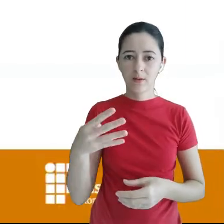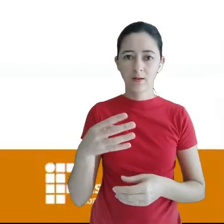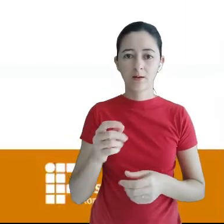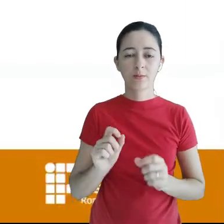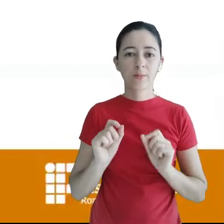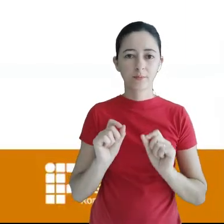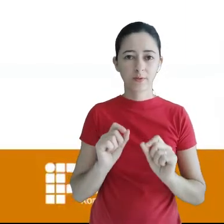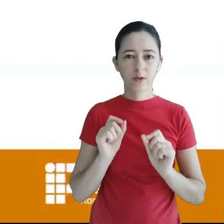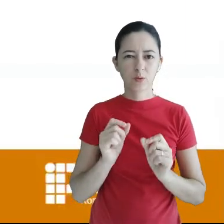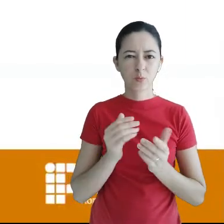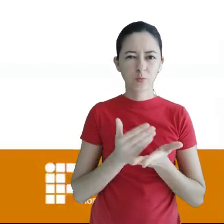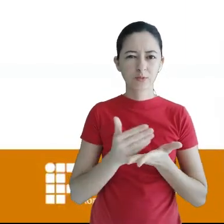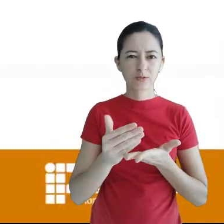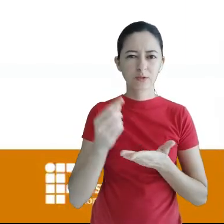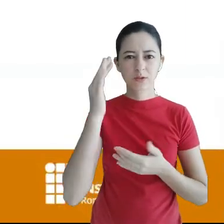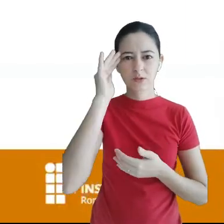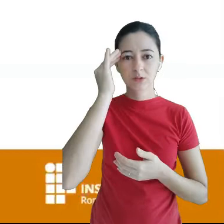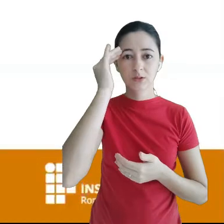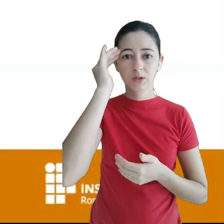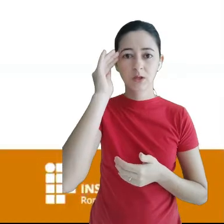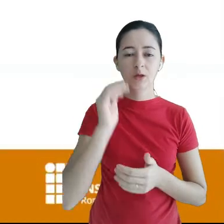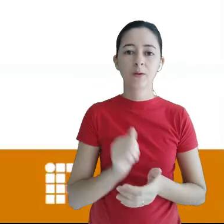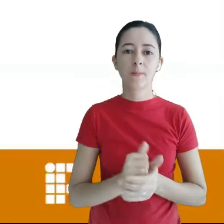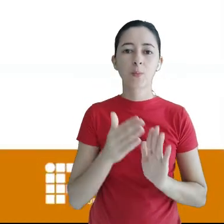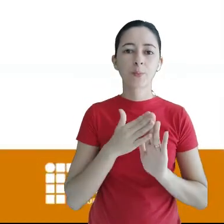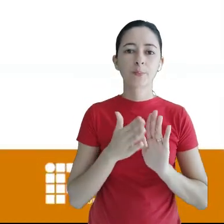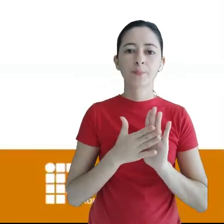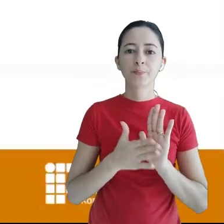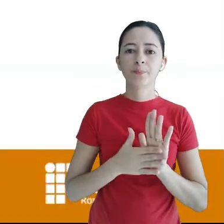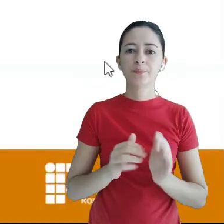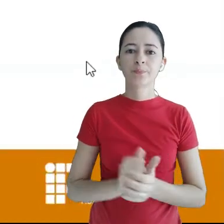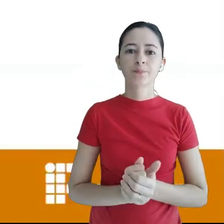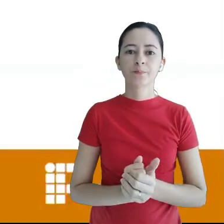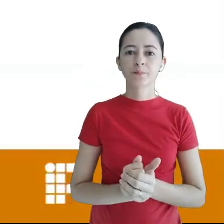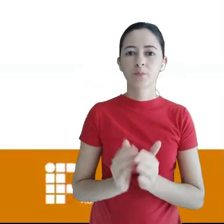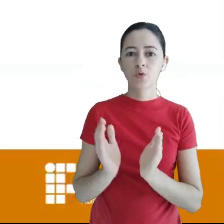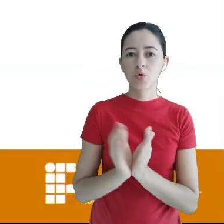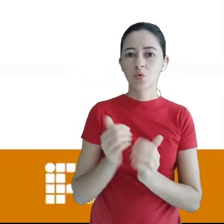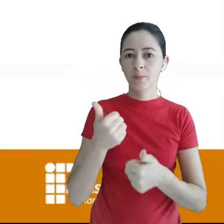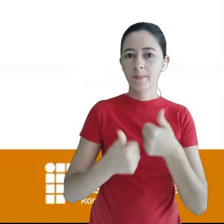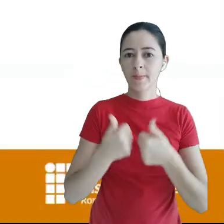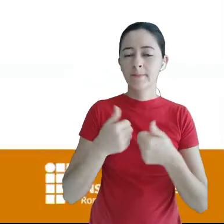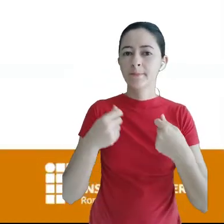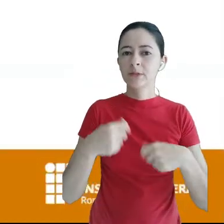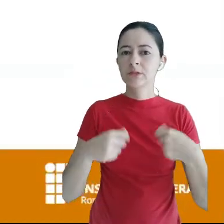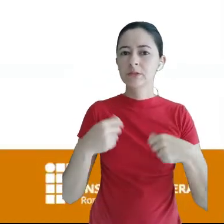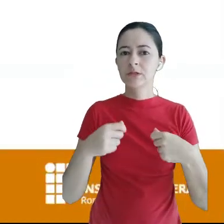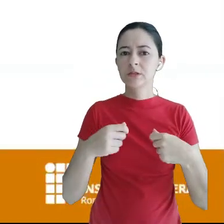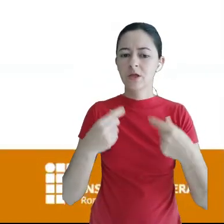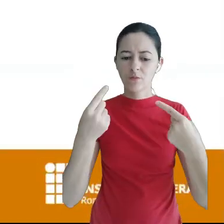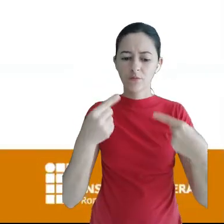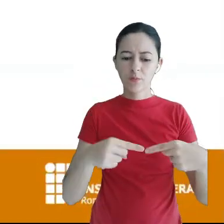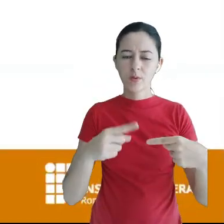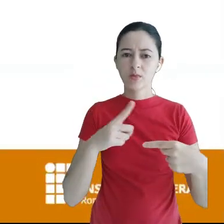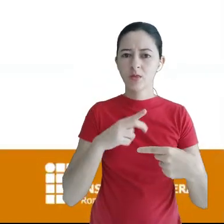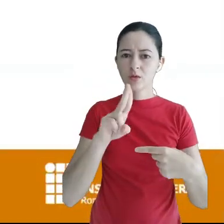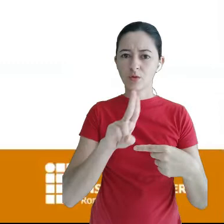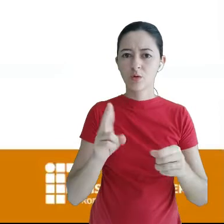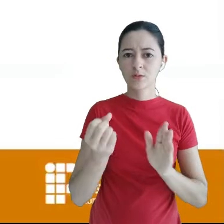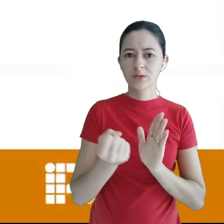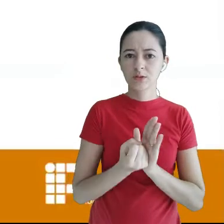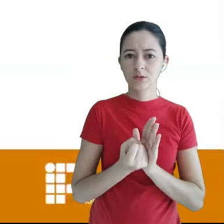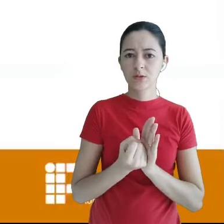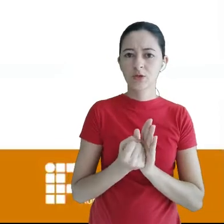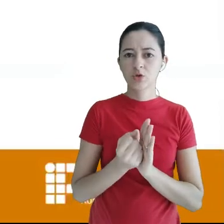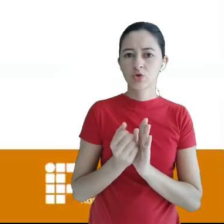Tá dando pra pegar aqui? Começando a entender? Time precisa da informação de partida? Tipo, time tem nome, símbolo,